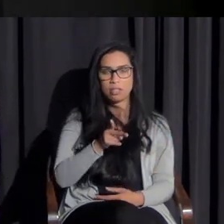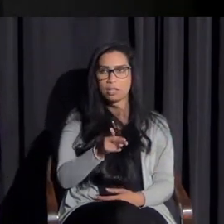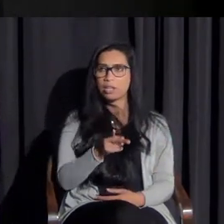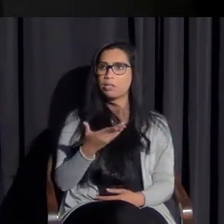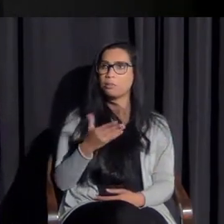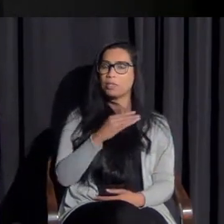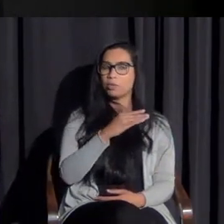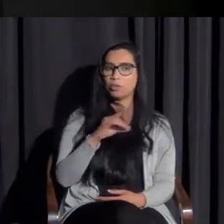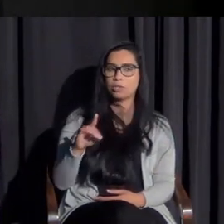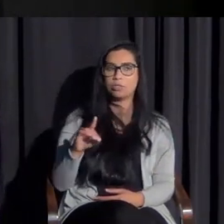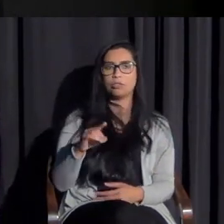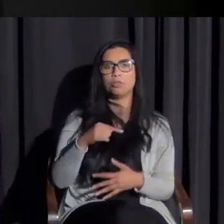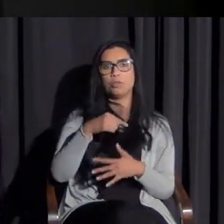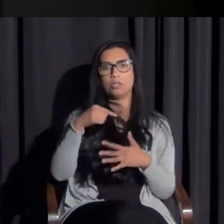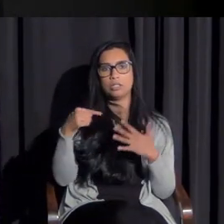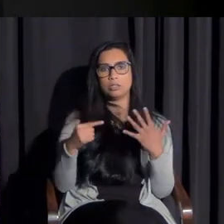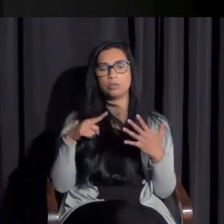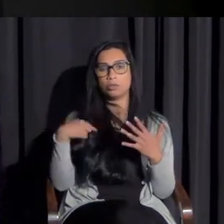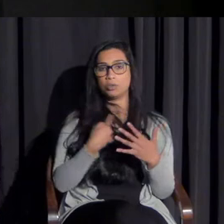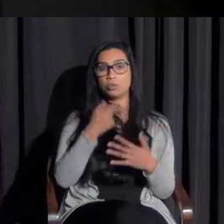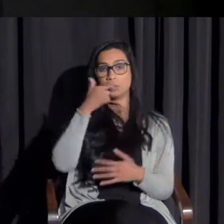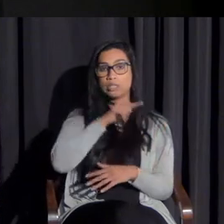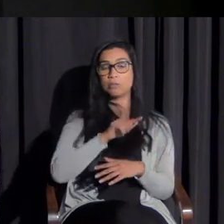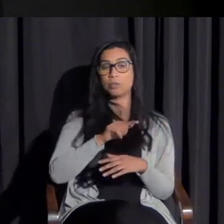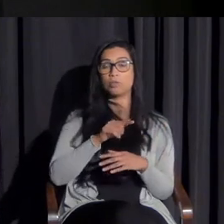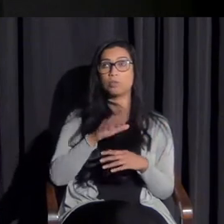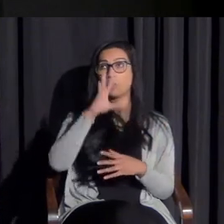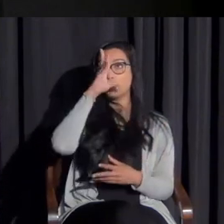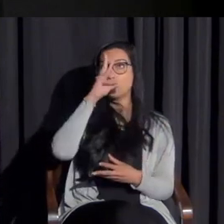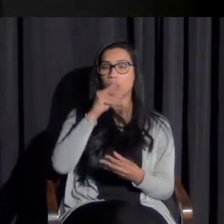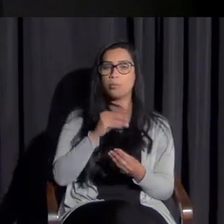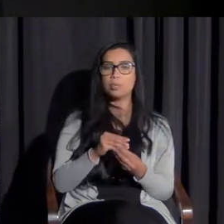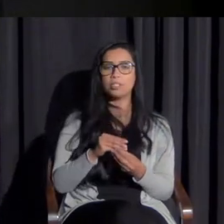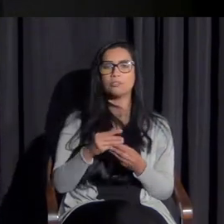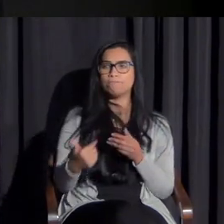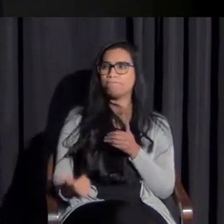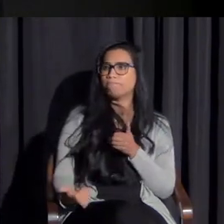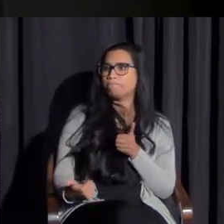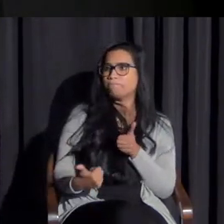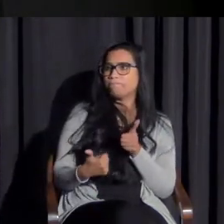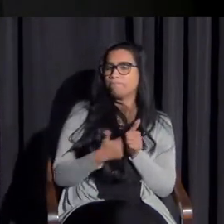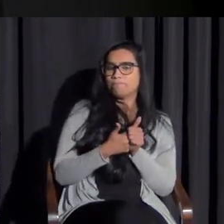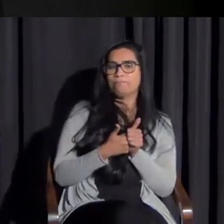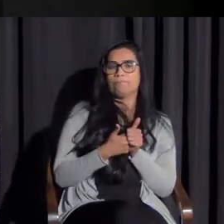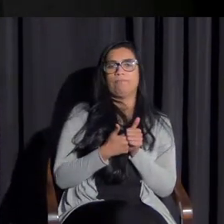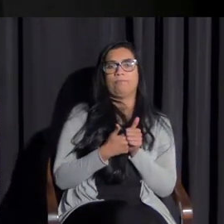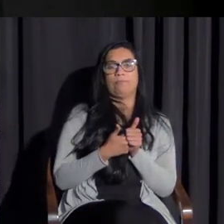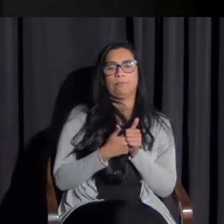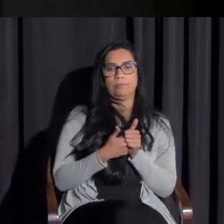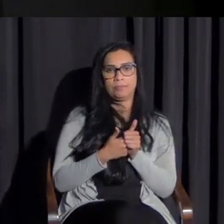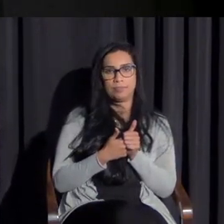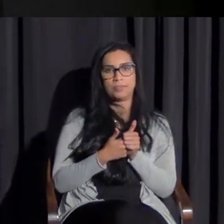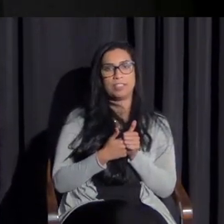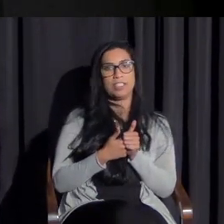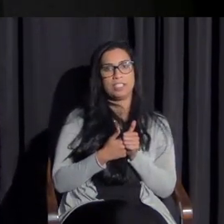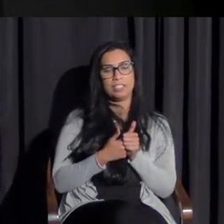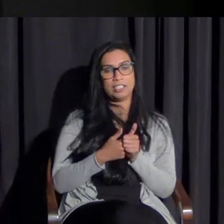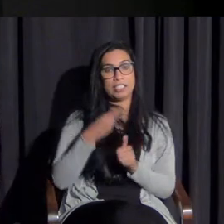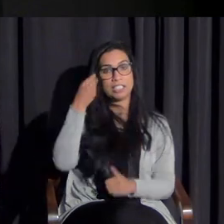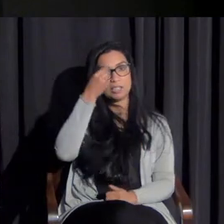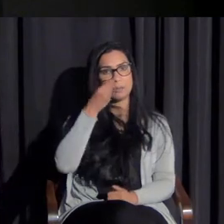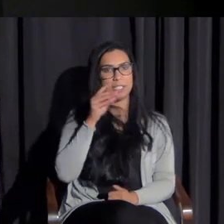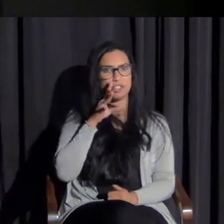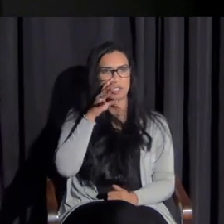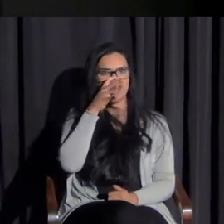coordenação, articuladores, entendemos a necessidade de nos aproximarmos mesmo a essas outras existências e vivências